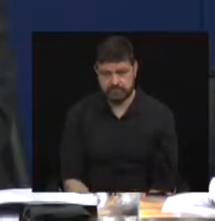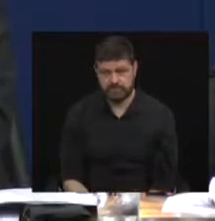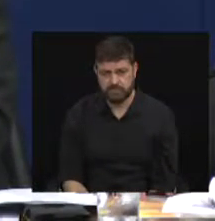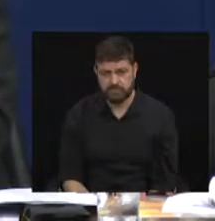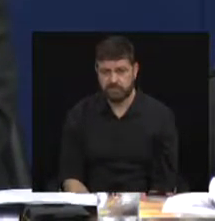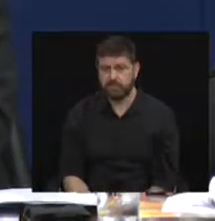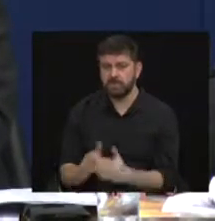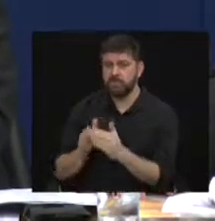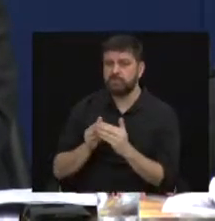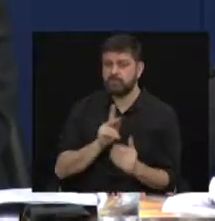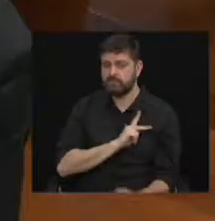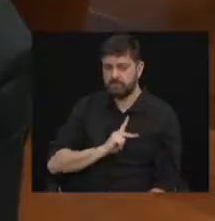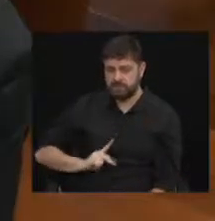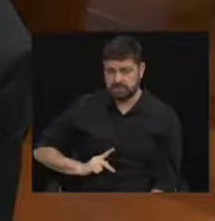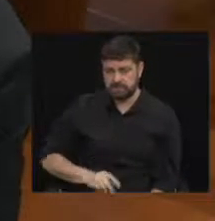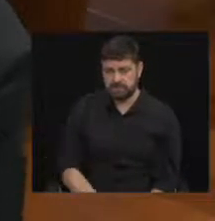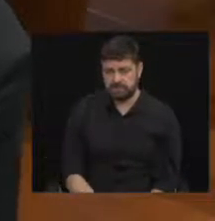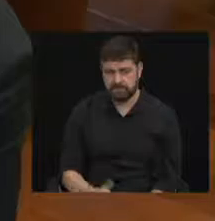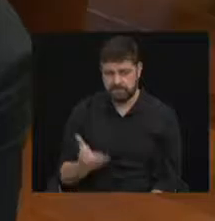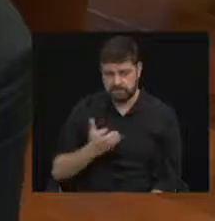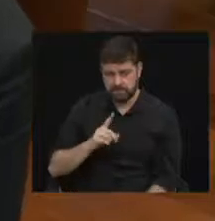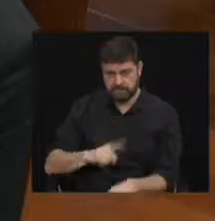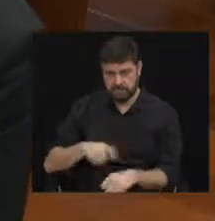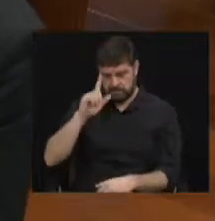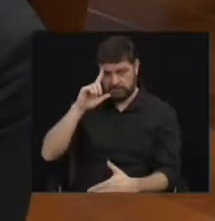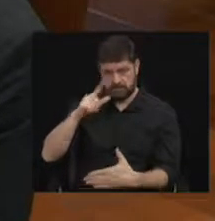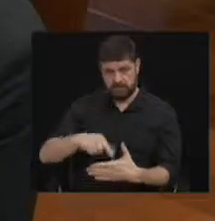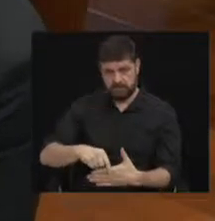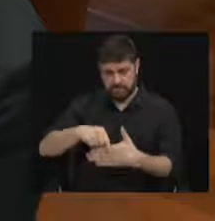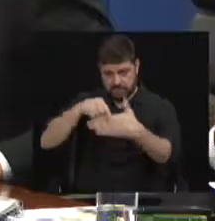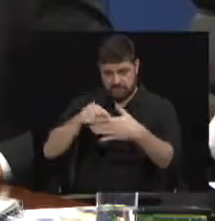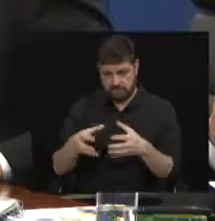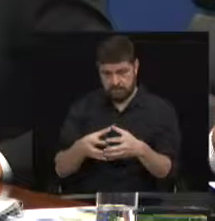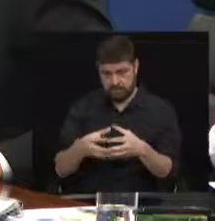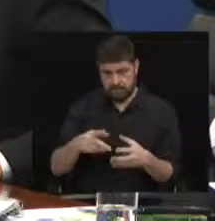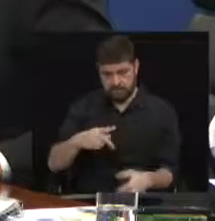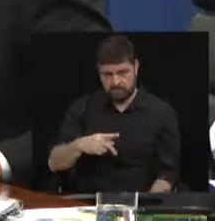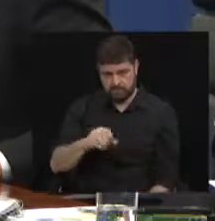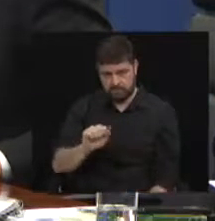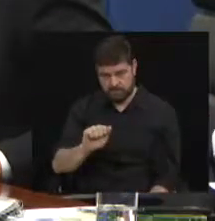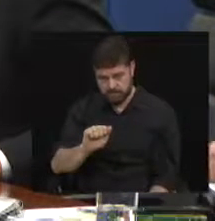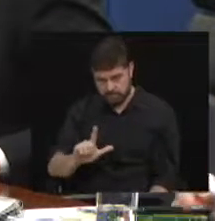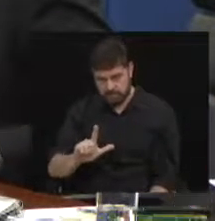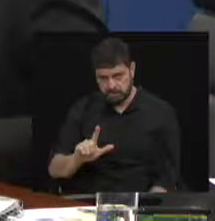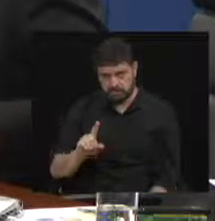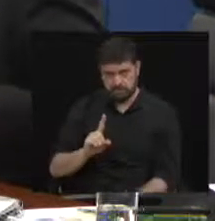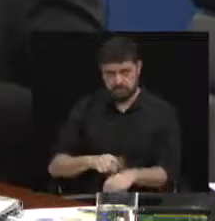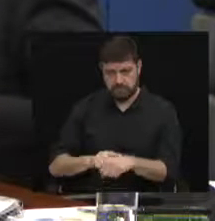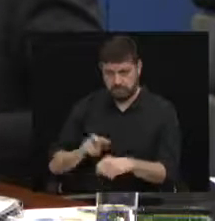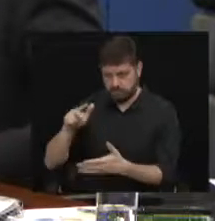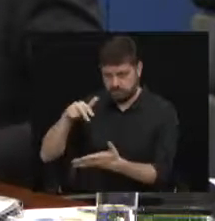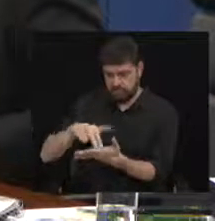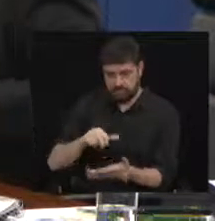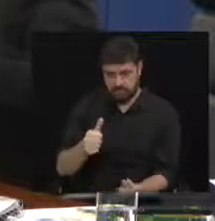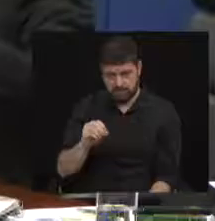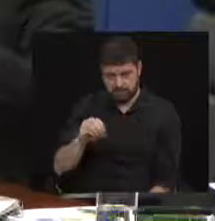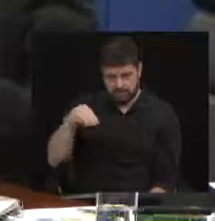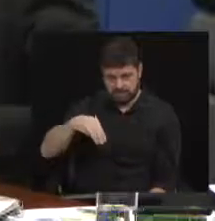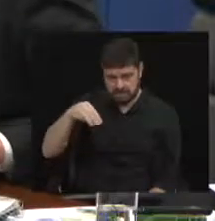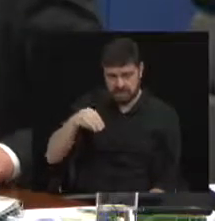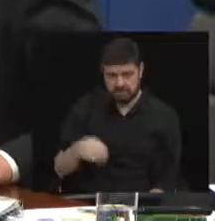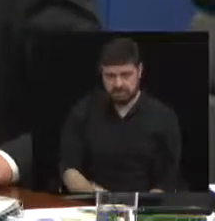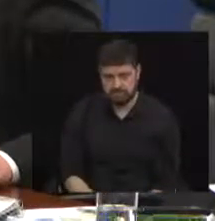de urgência do projeto de decreto legislativo número 105/15, processo número 222170 de sua autoria, que concede o